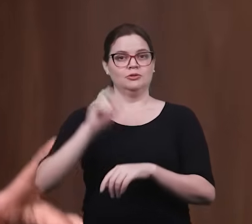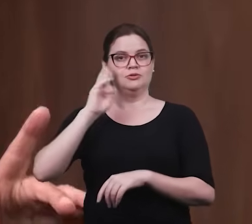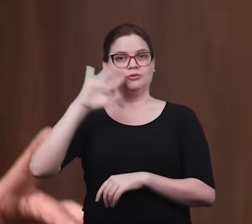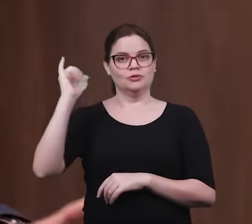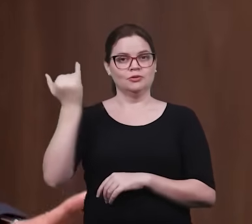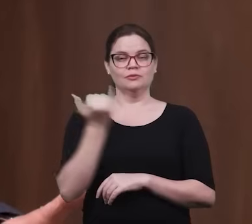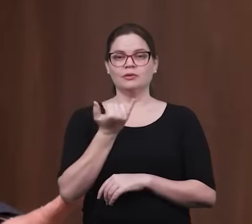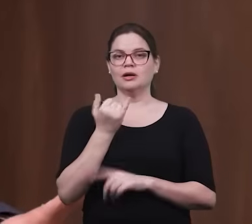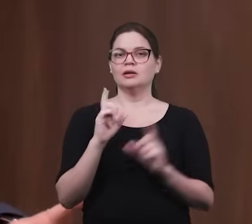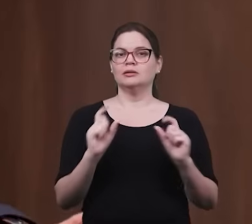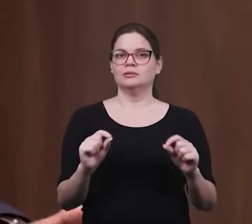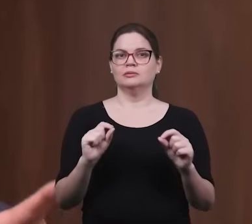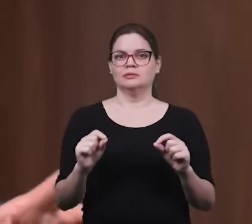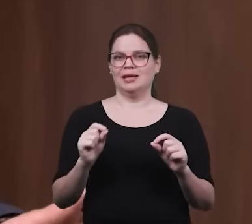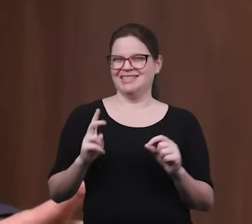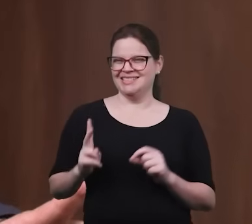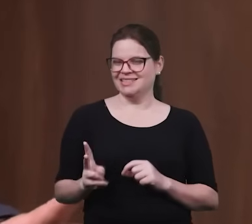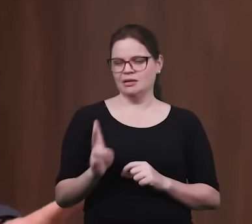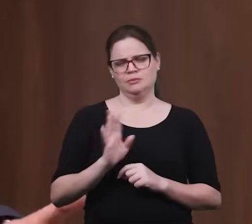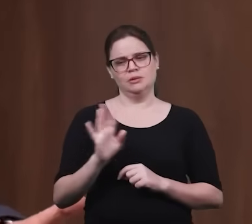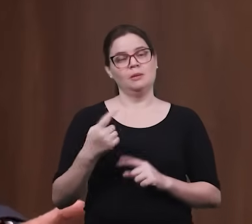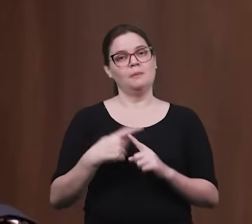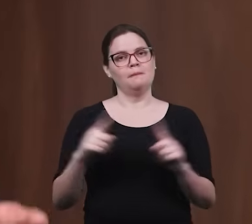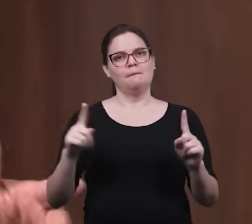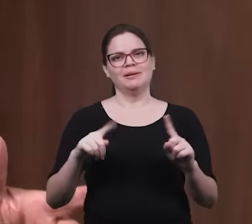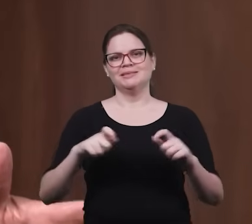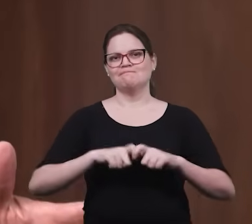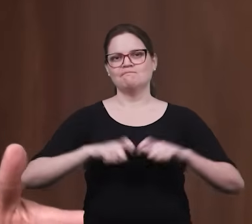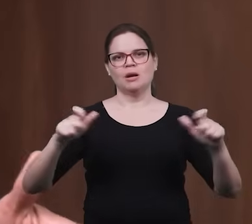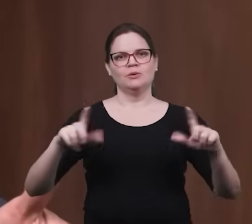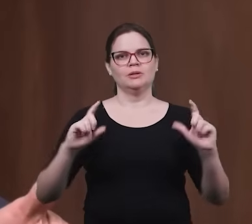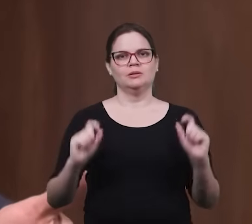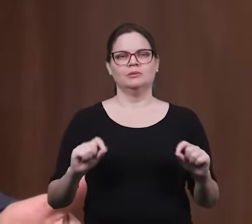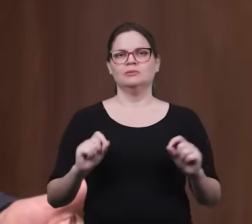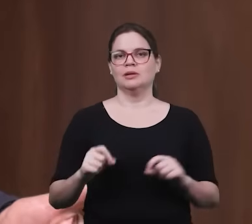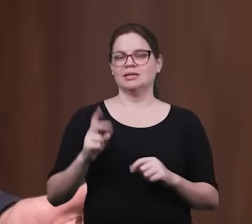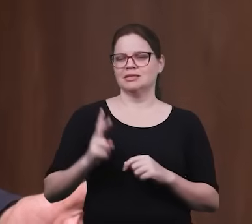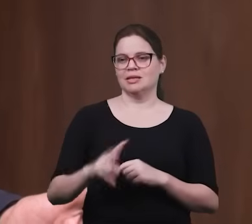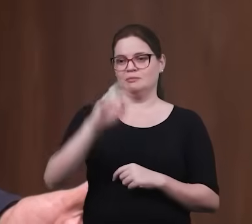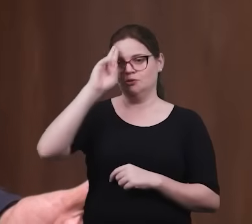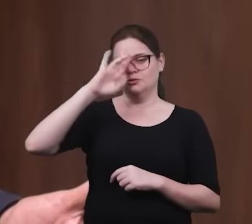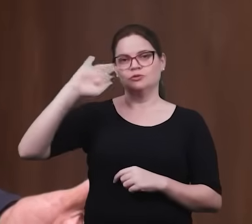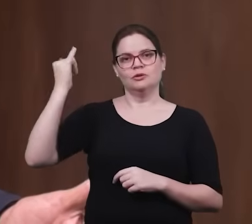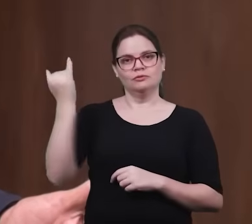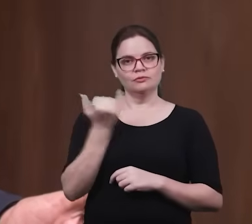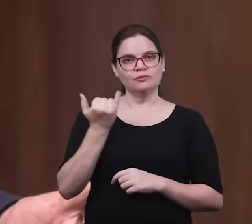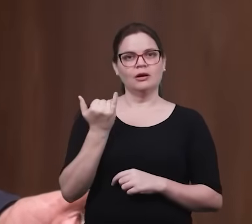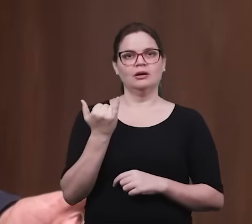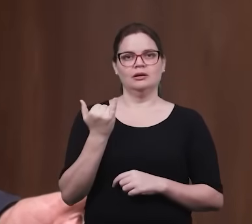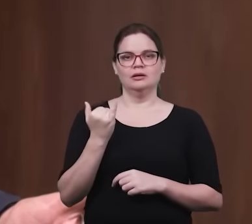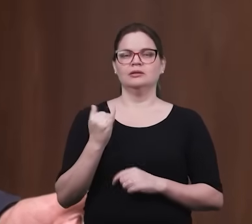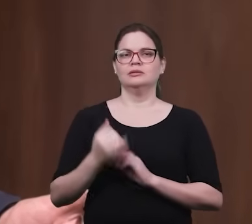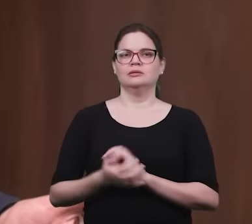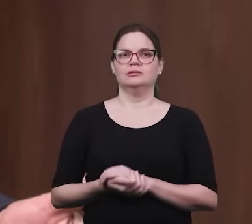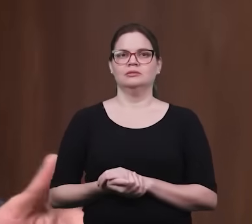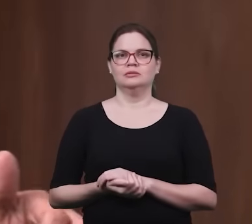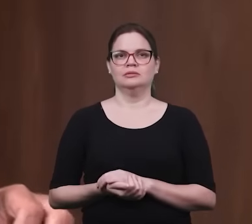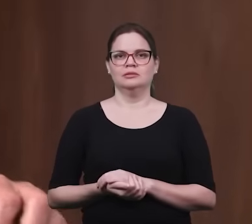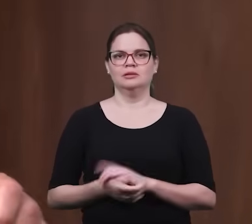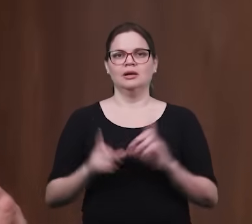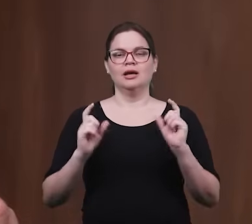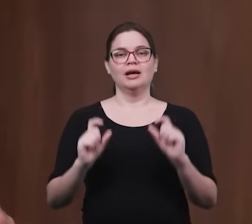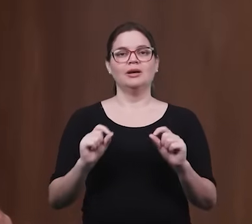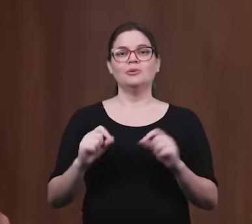Senhor pode dar, não vou dizer sempre, mas acontece, glória a Deus porque acontece, pode